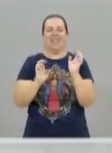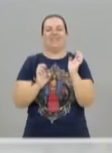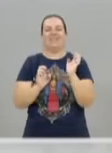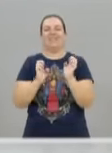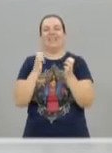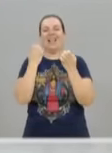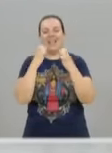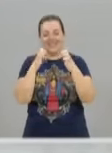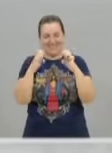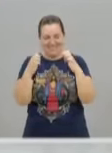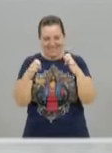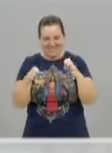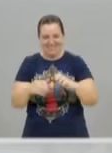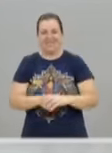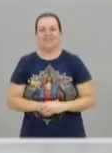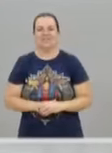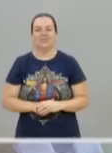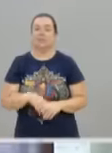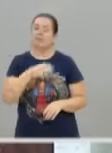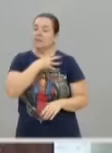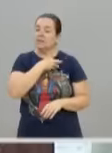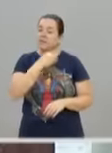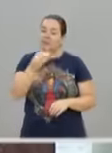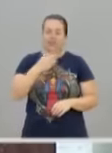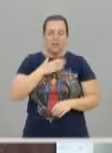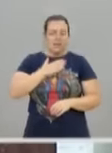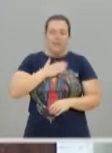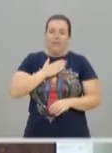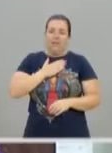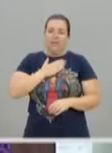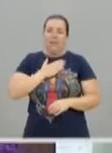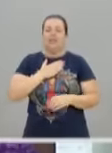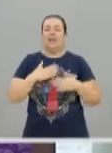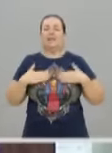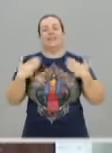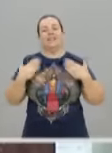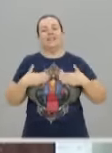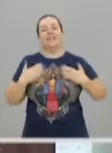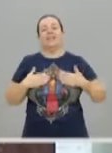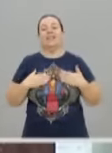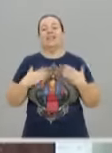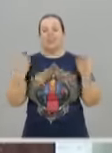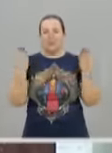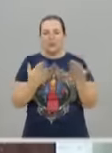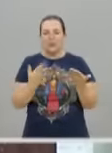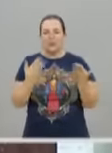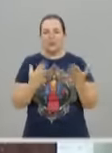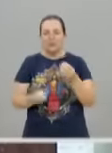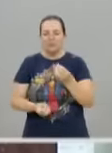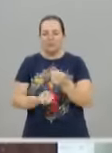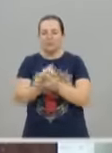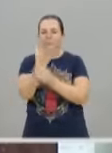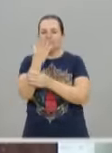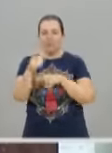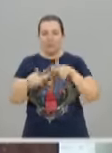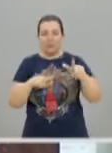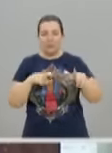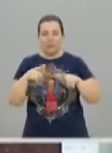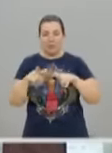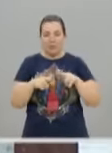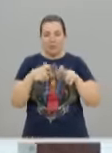Evangelizar filhos queridos É com grande alegria nesse dia e eu dizia fruto do trabalho do